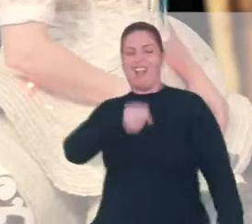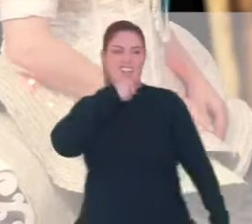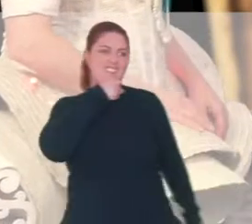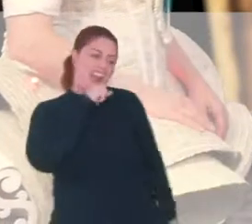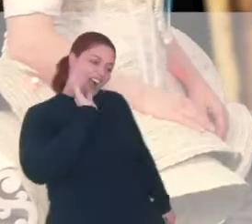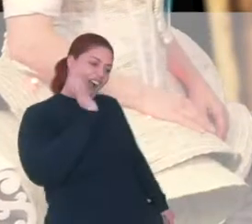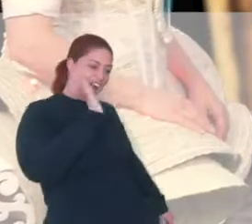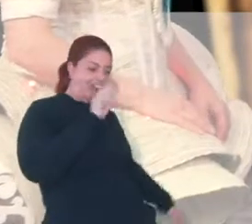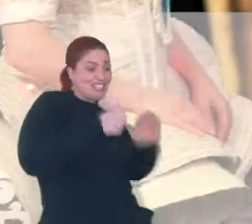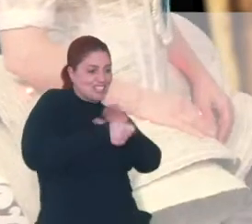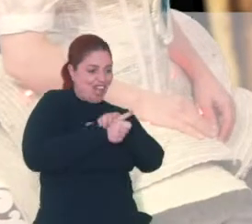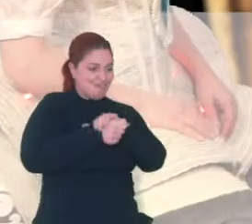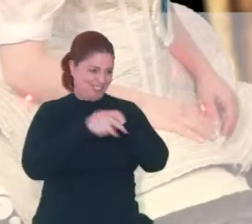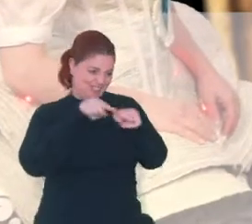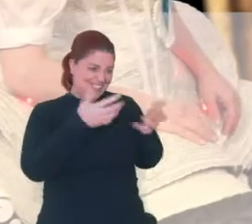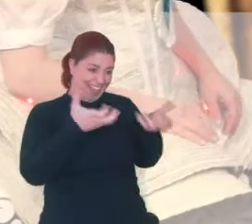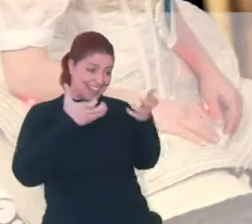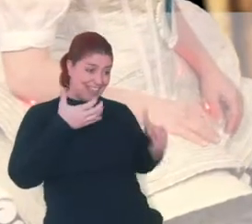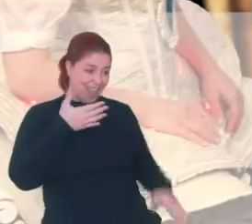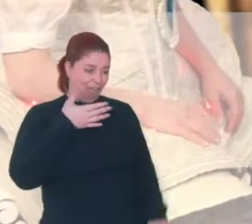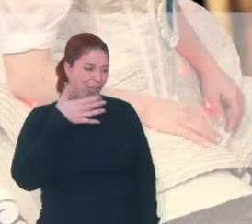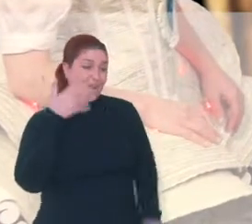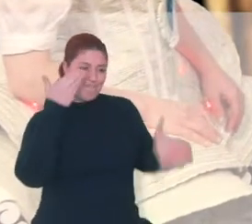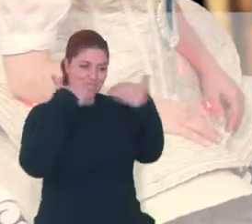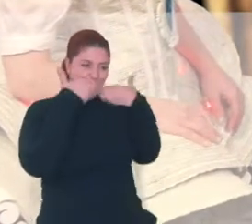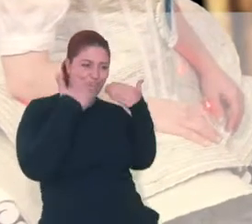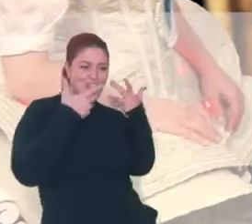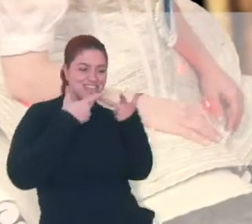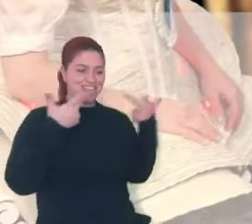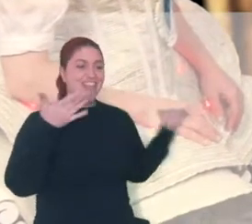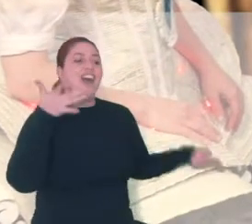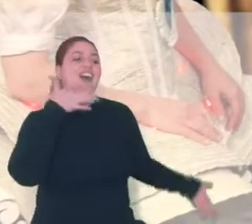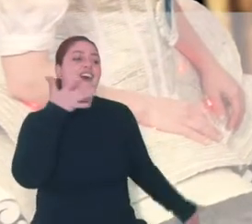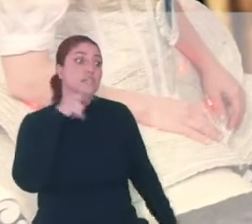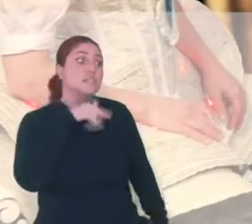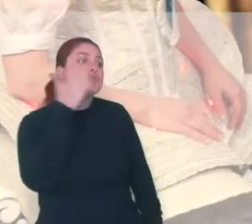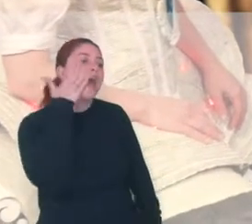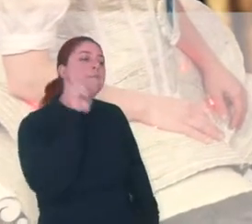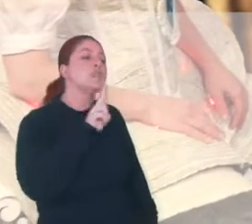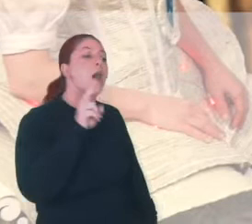Ah, aqui também, procurando aquela fruta deliciosa. Você lembra o nome?